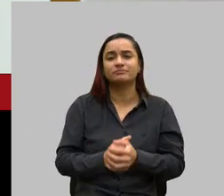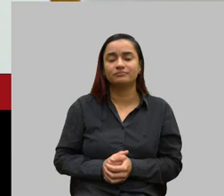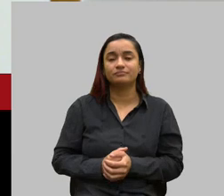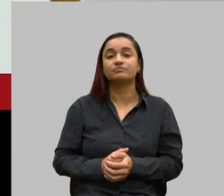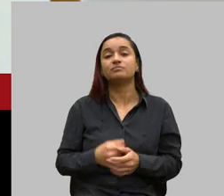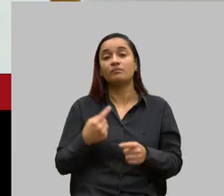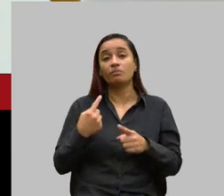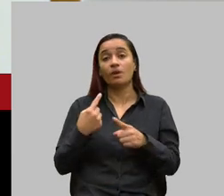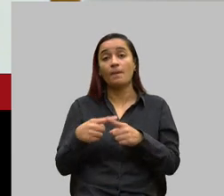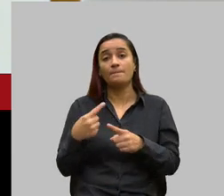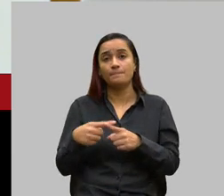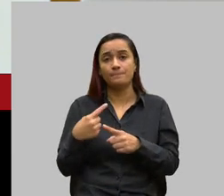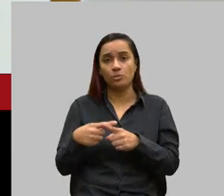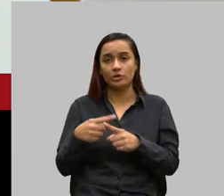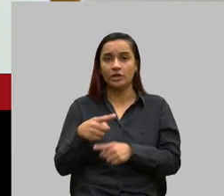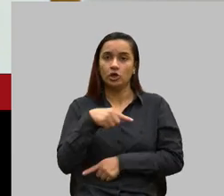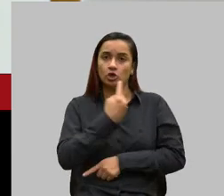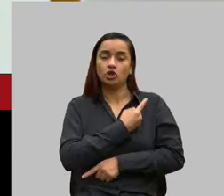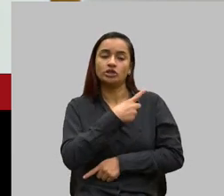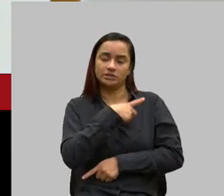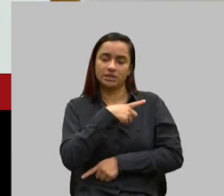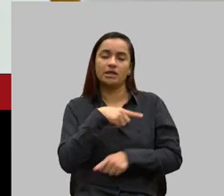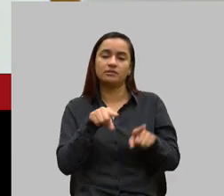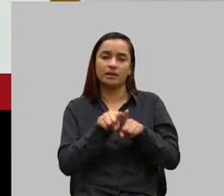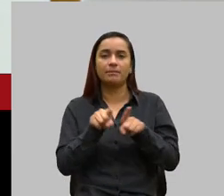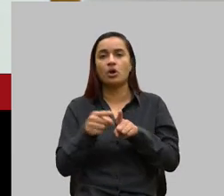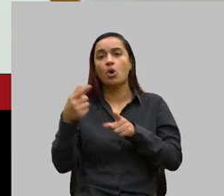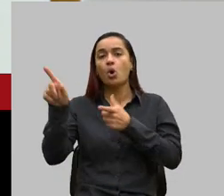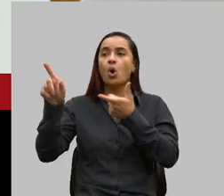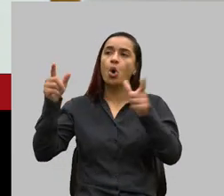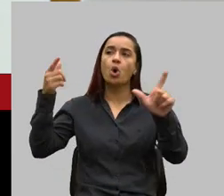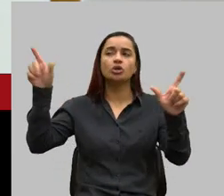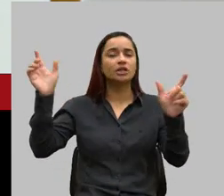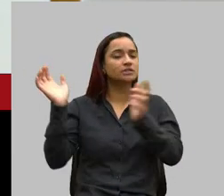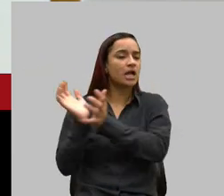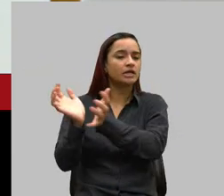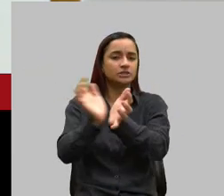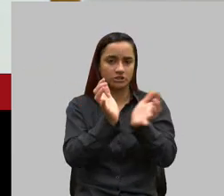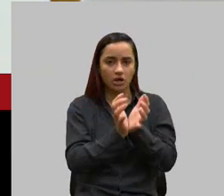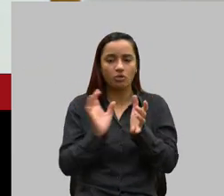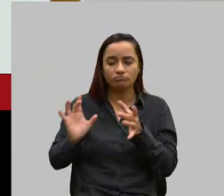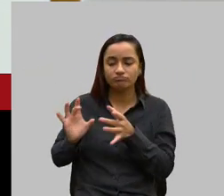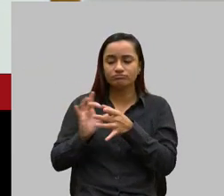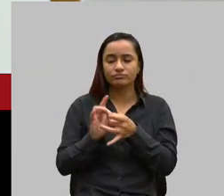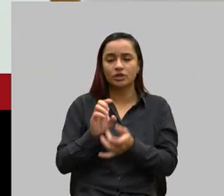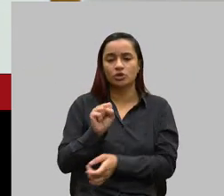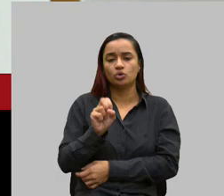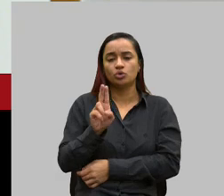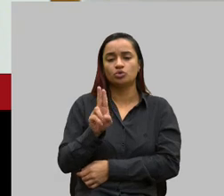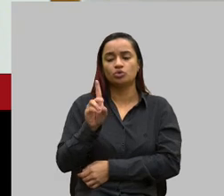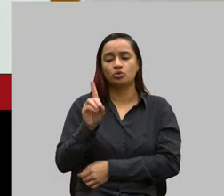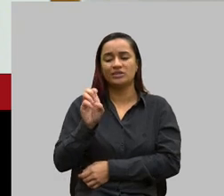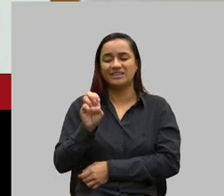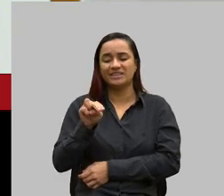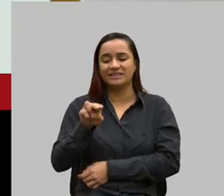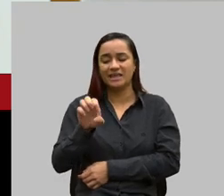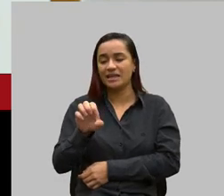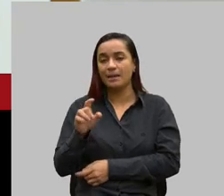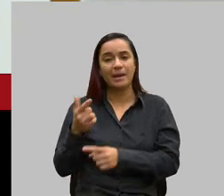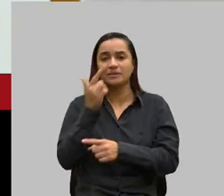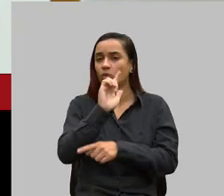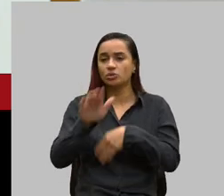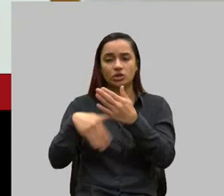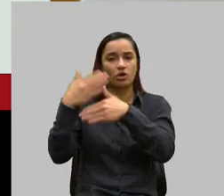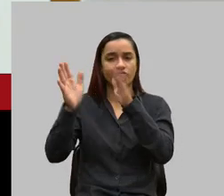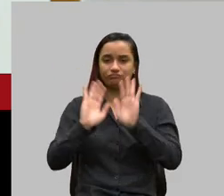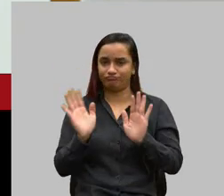porque nós temos outras regiões que já estão na suena que não desenvolveram como outras conseguiram desenvolver não é o que eu quero pro